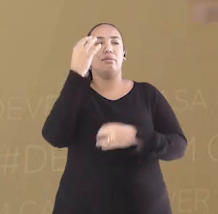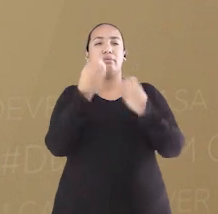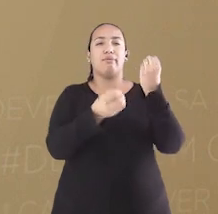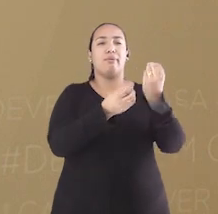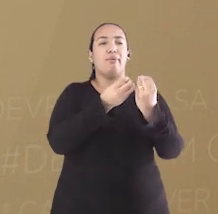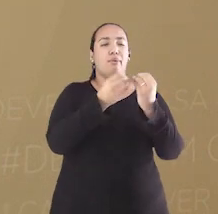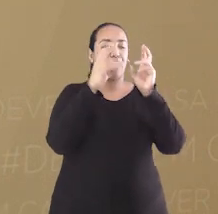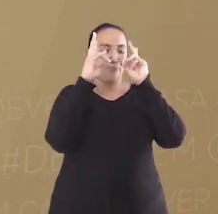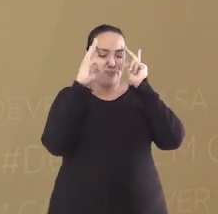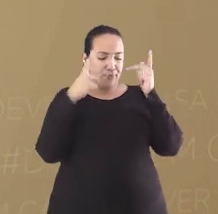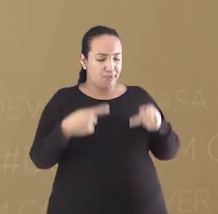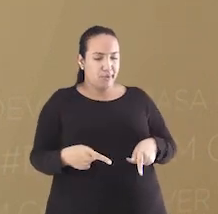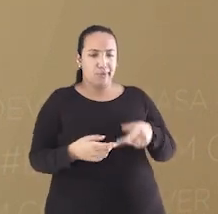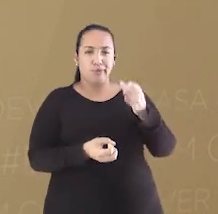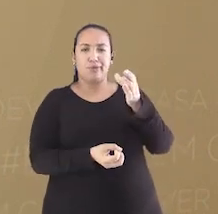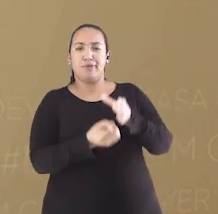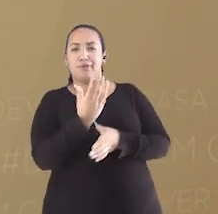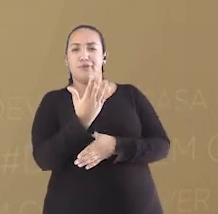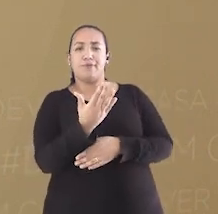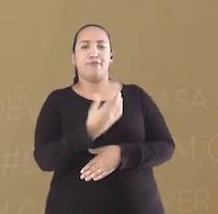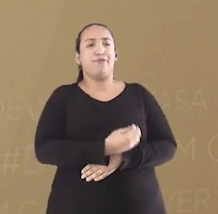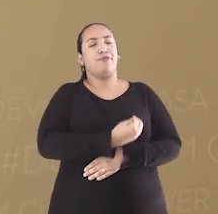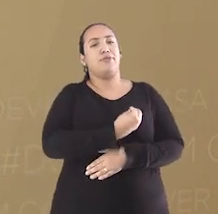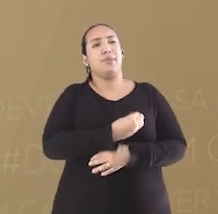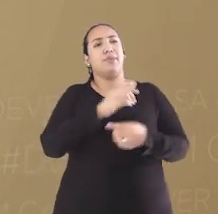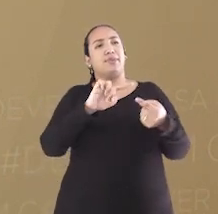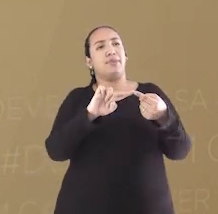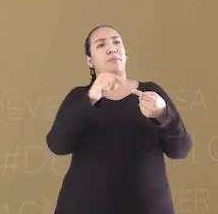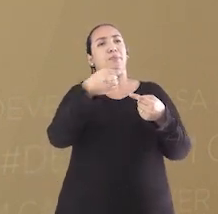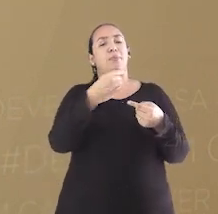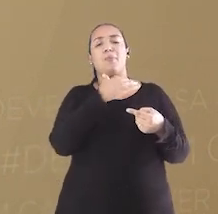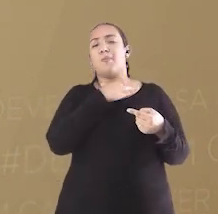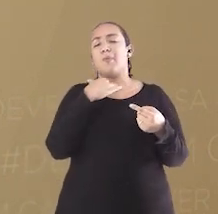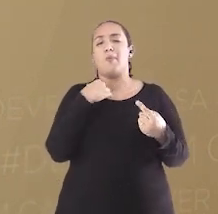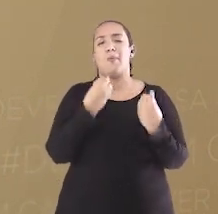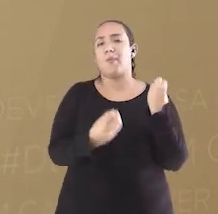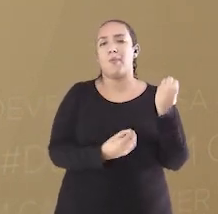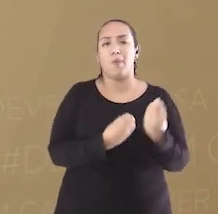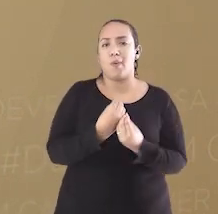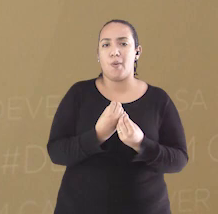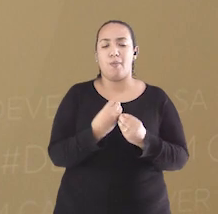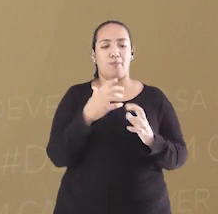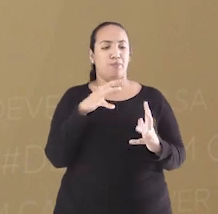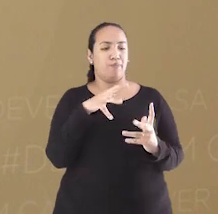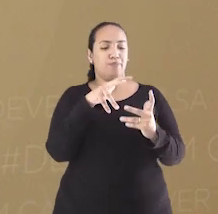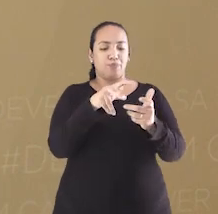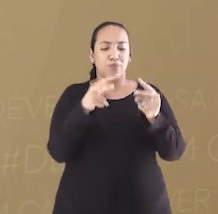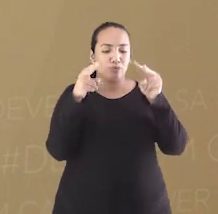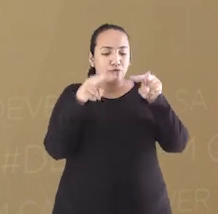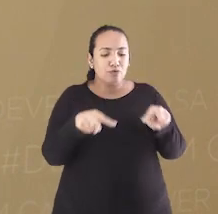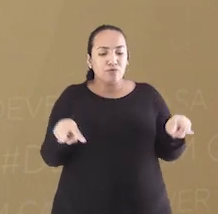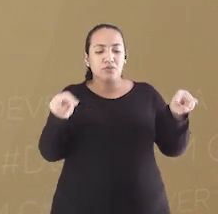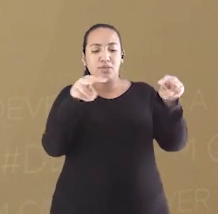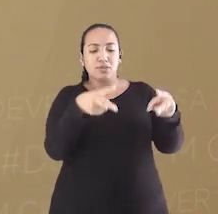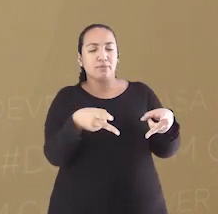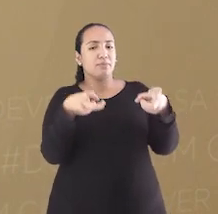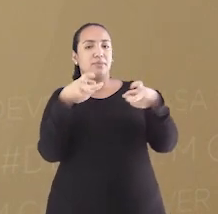humana, vida após a morte, dentre outros assuntos, concepção ou visão de mundo, fecha